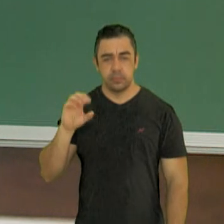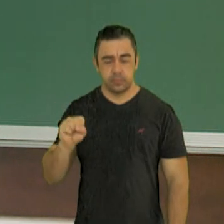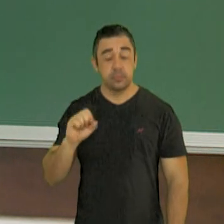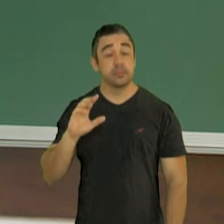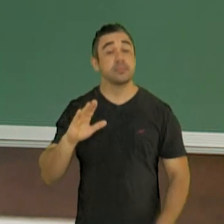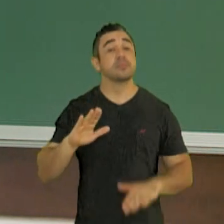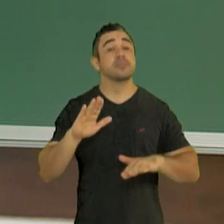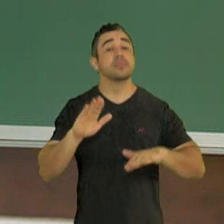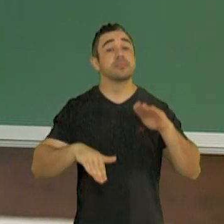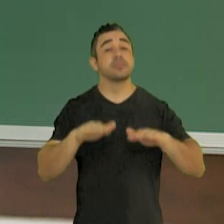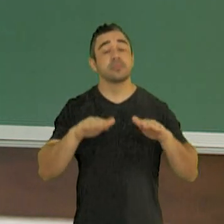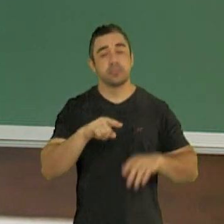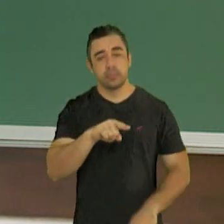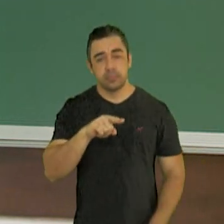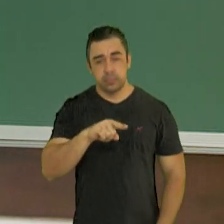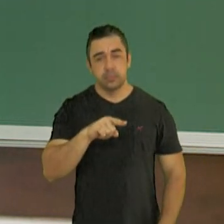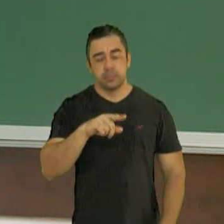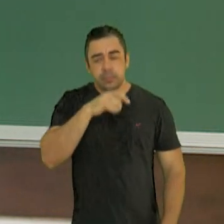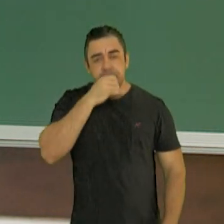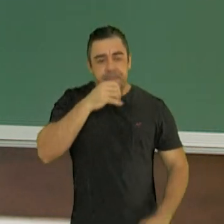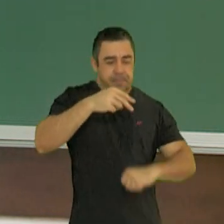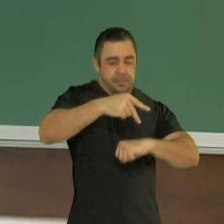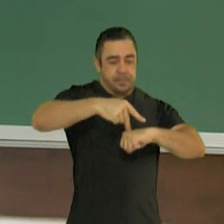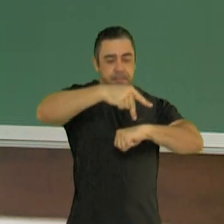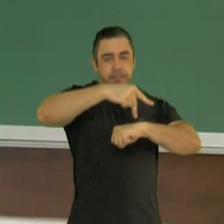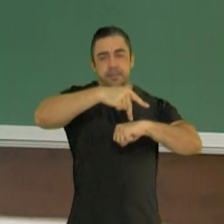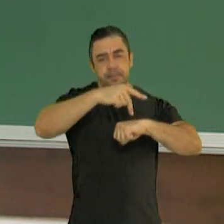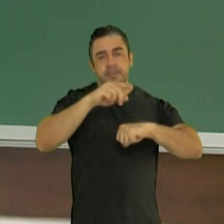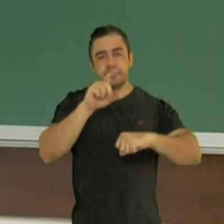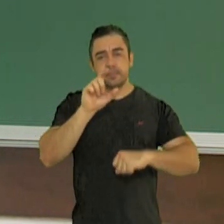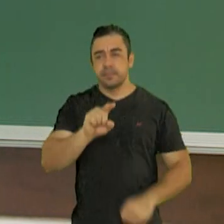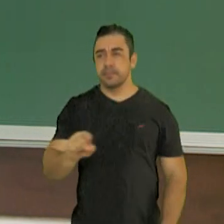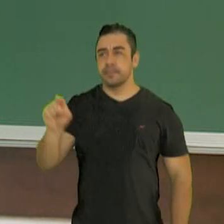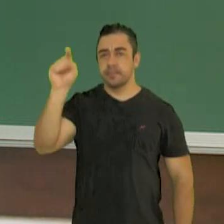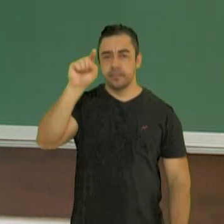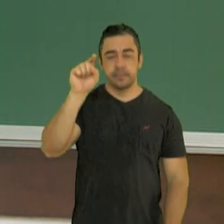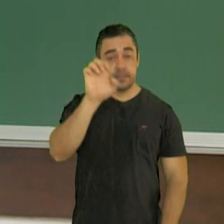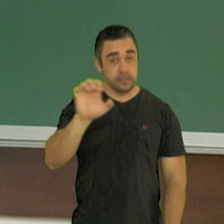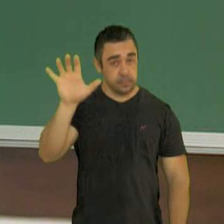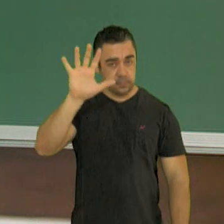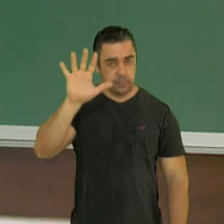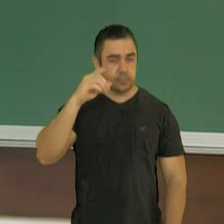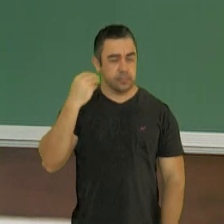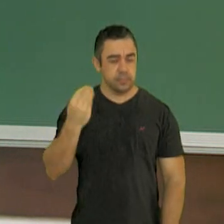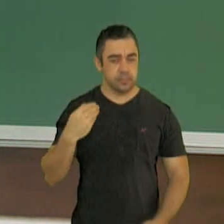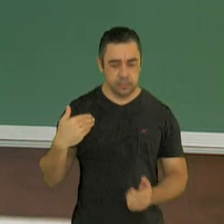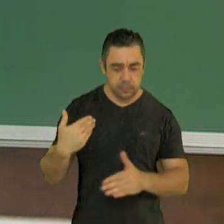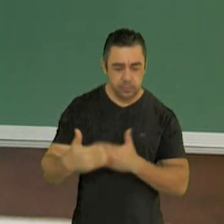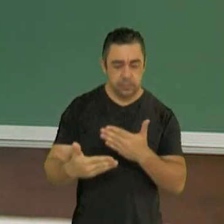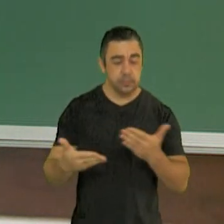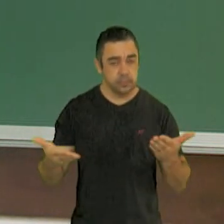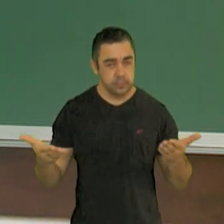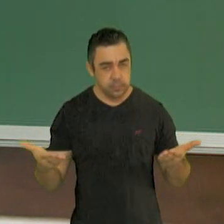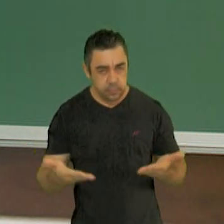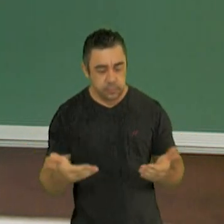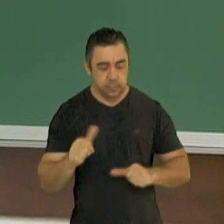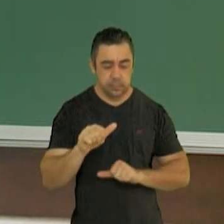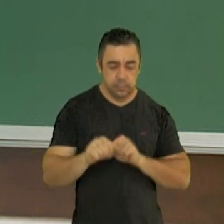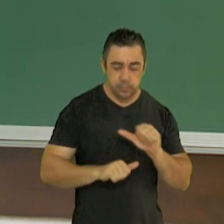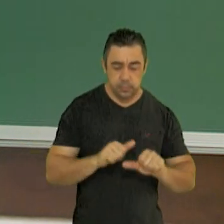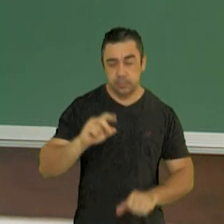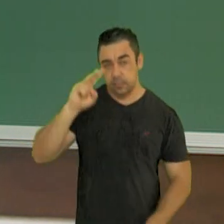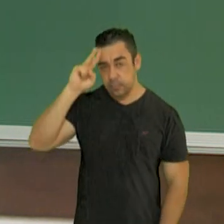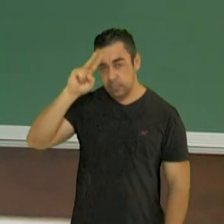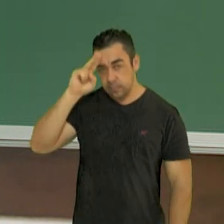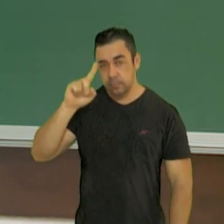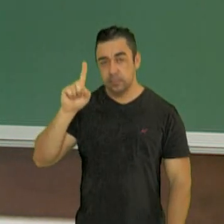sociedade, da nação europeia, no caso, da população europeia. A evolução, a situação atual, as mudanças históricas